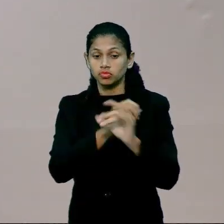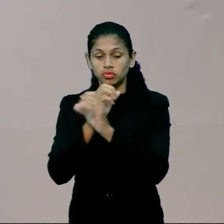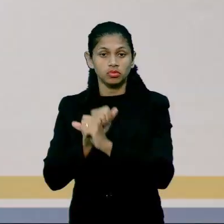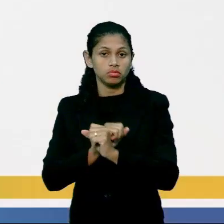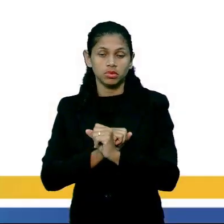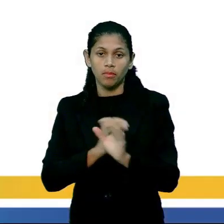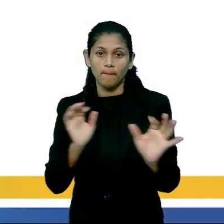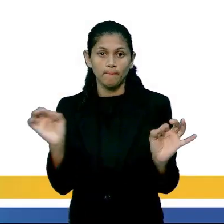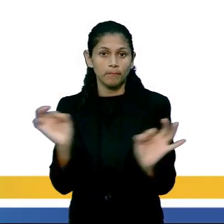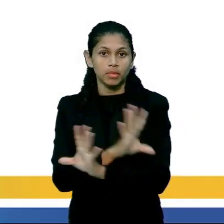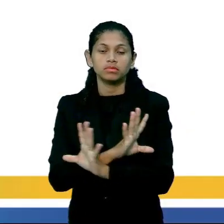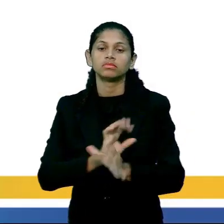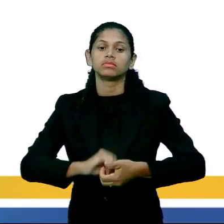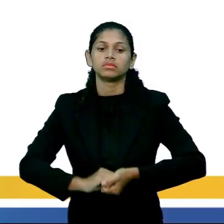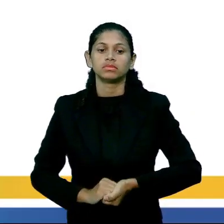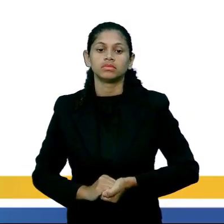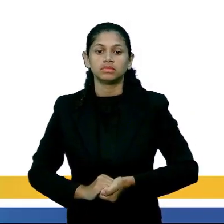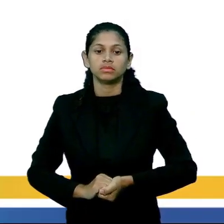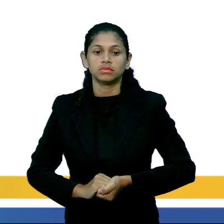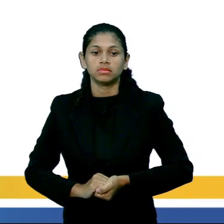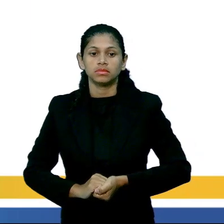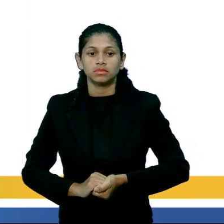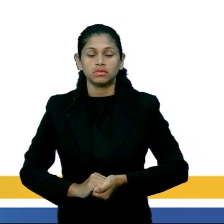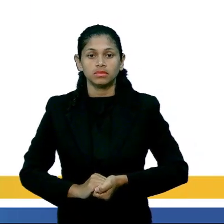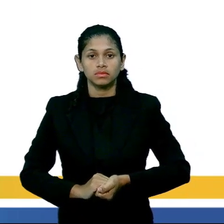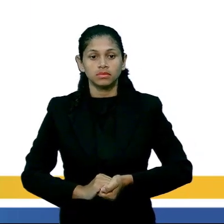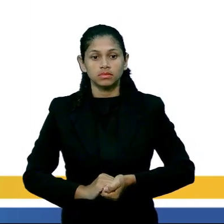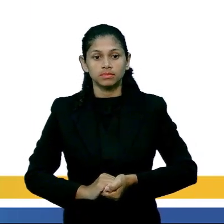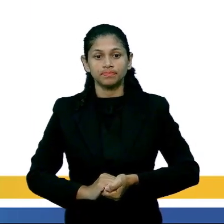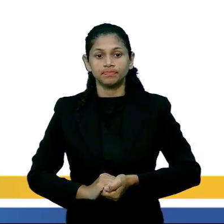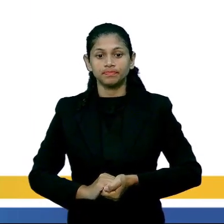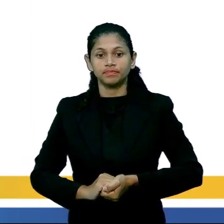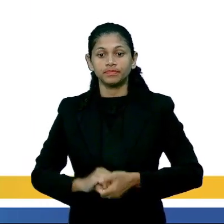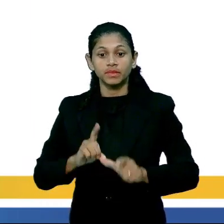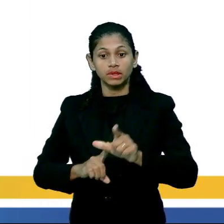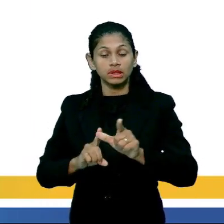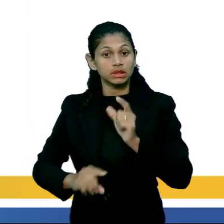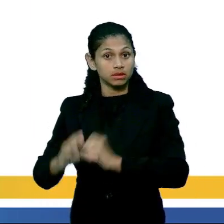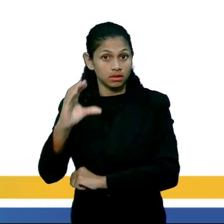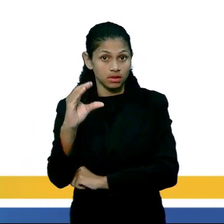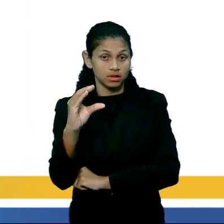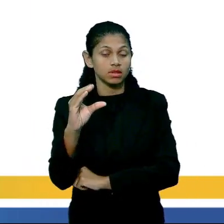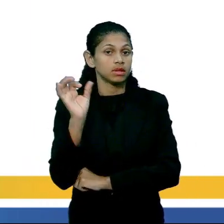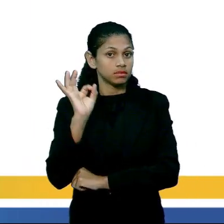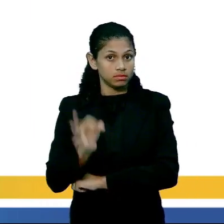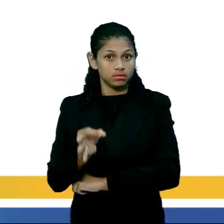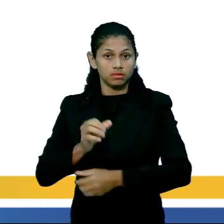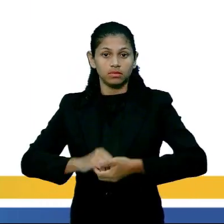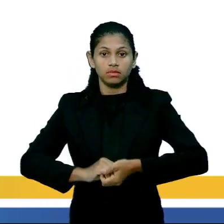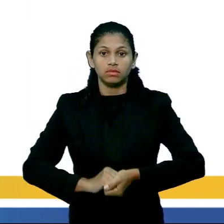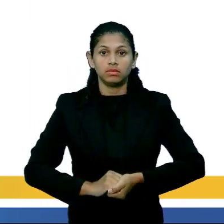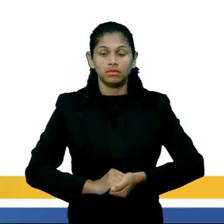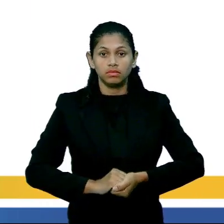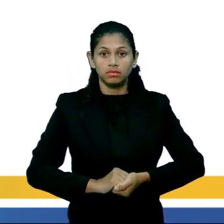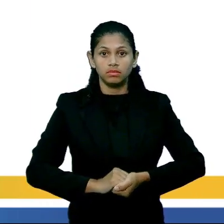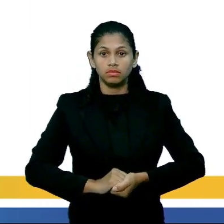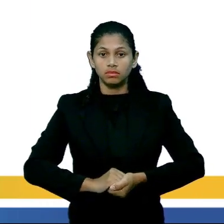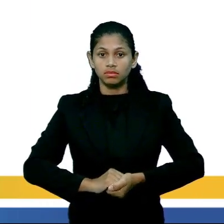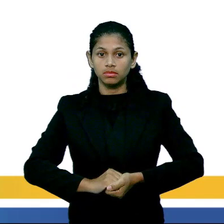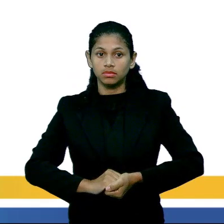tranquilo Então vamos lá portanto a nossa alternativa correta é a letra c